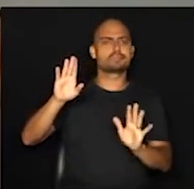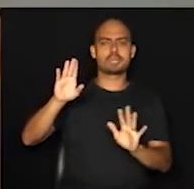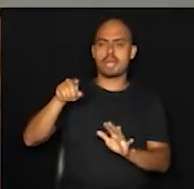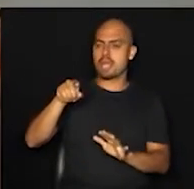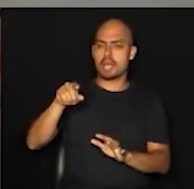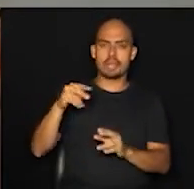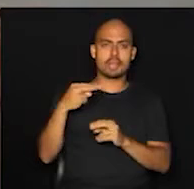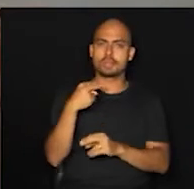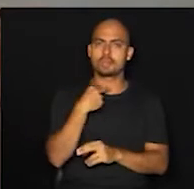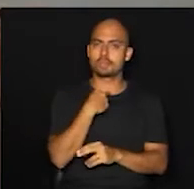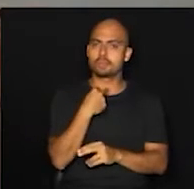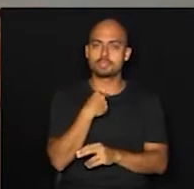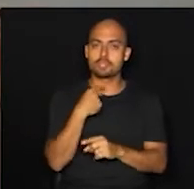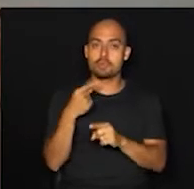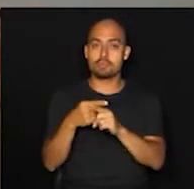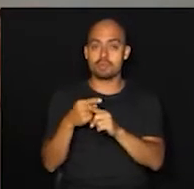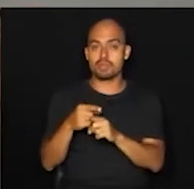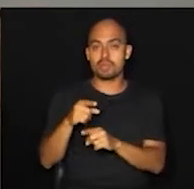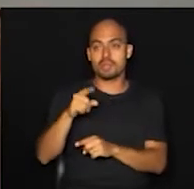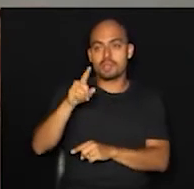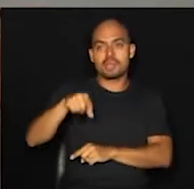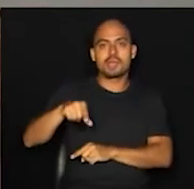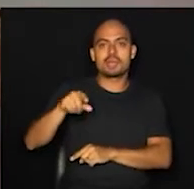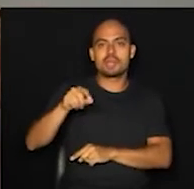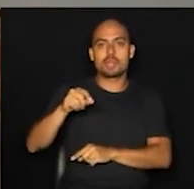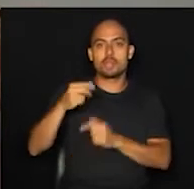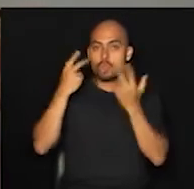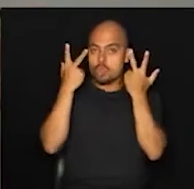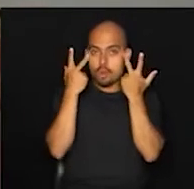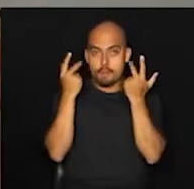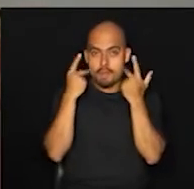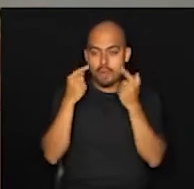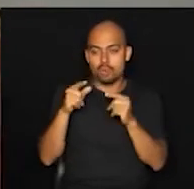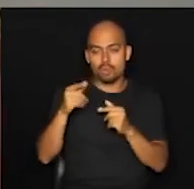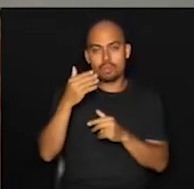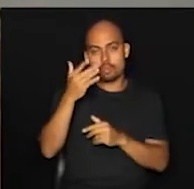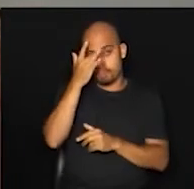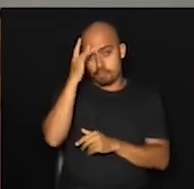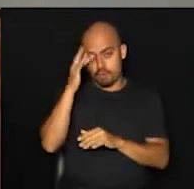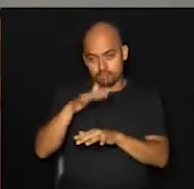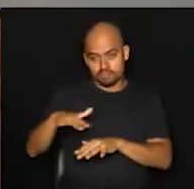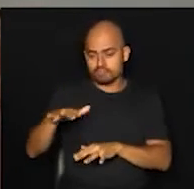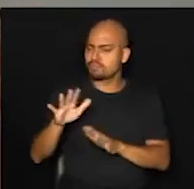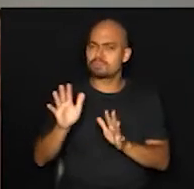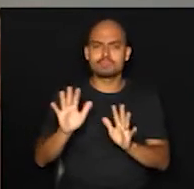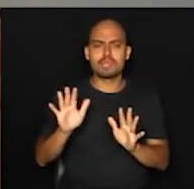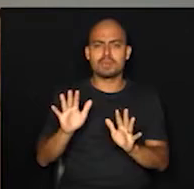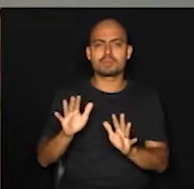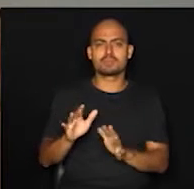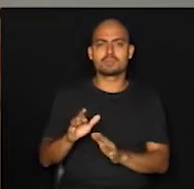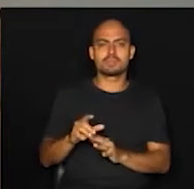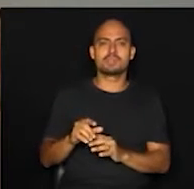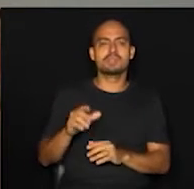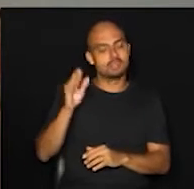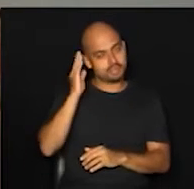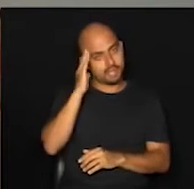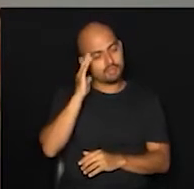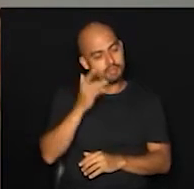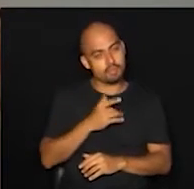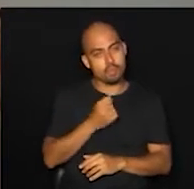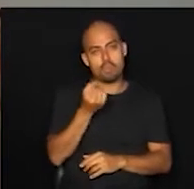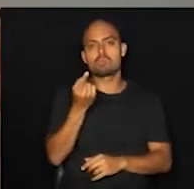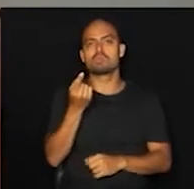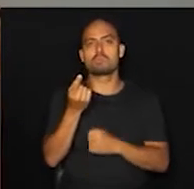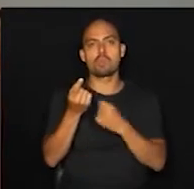ser ativista abolicionista porque ela não era uma pessoa comum, ela não era do povo. E mesmo se ela fosse uma nobre, porque teve nobres que participaram do